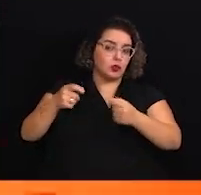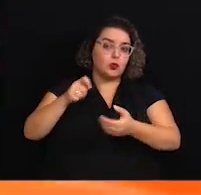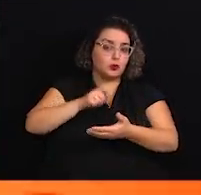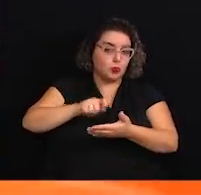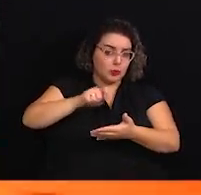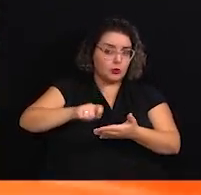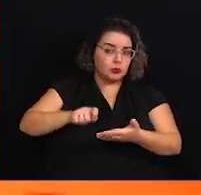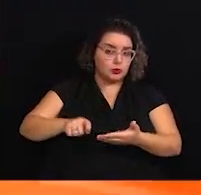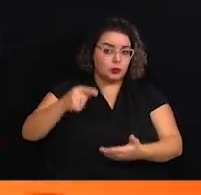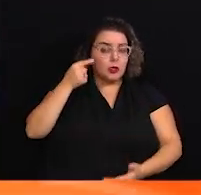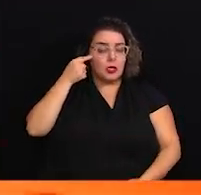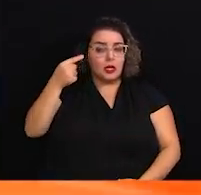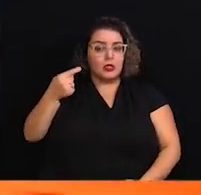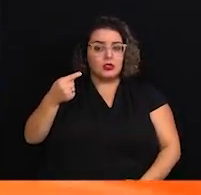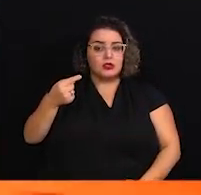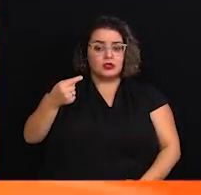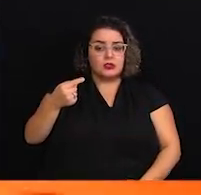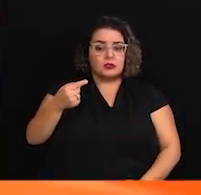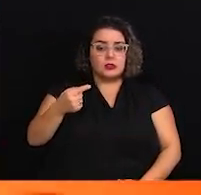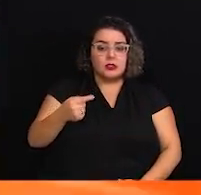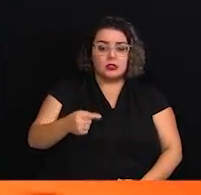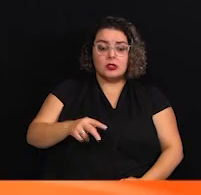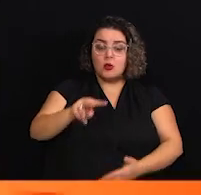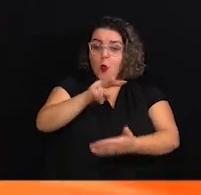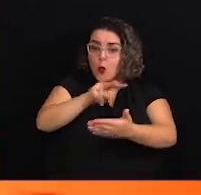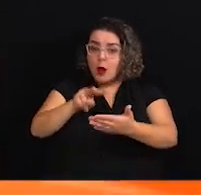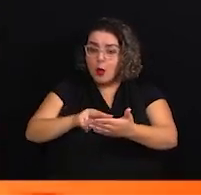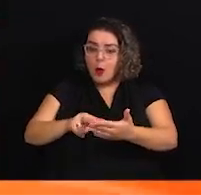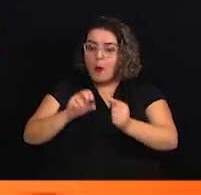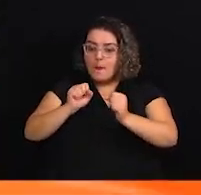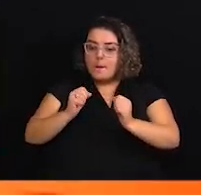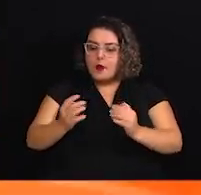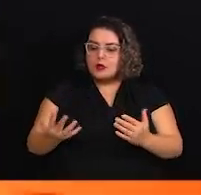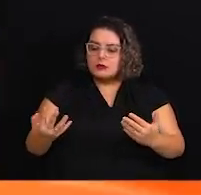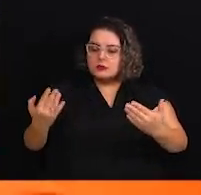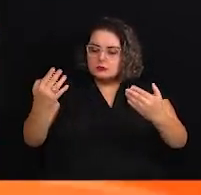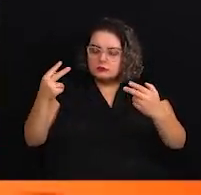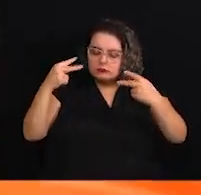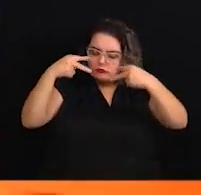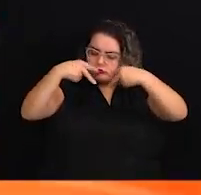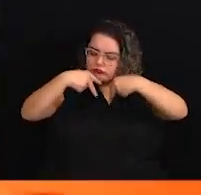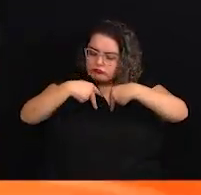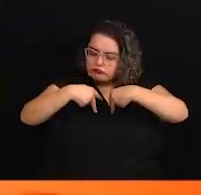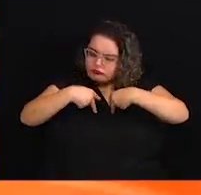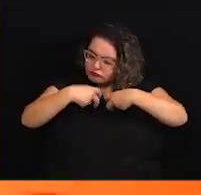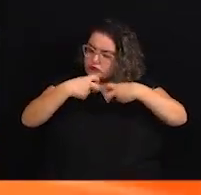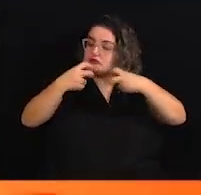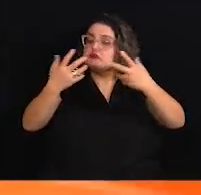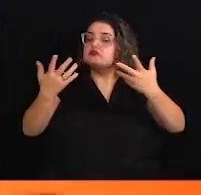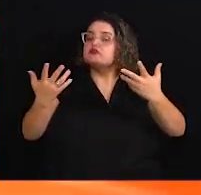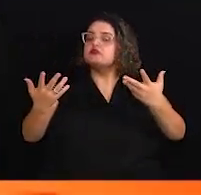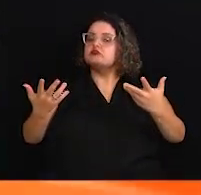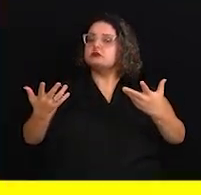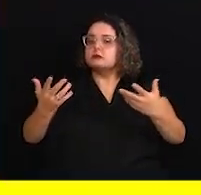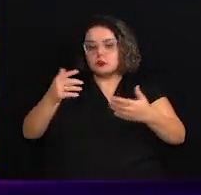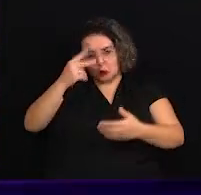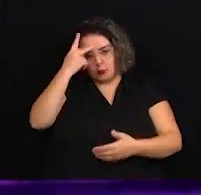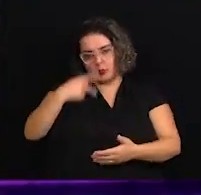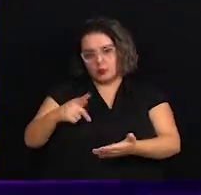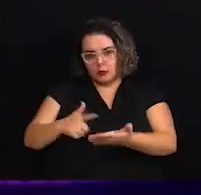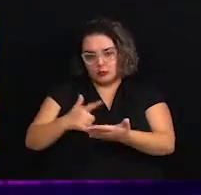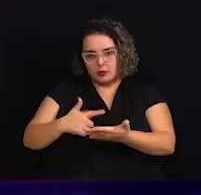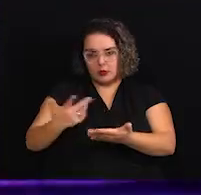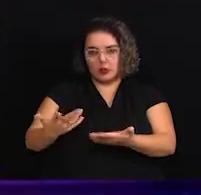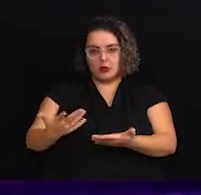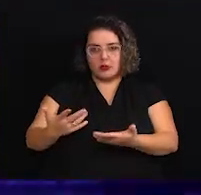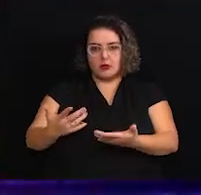possa encontrar-se dentro do seu próprio livro. Então, quando nós conseguimos fazer com que o leitor viaje